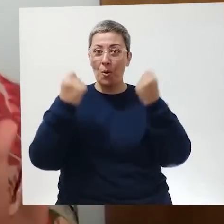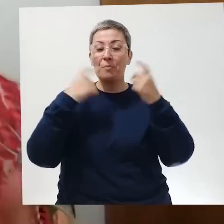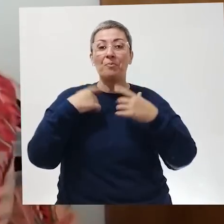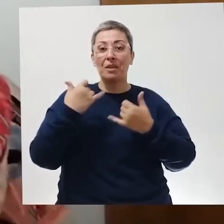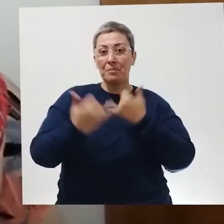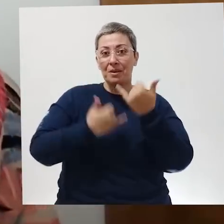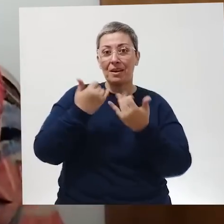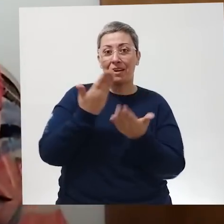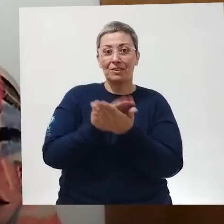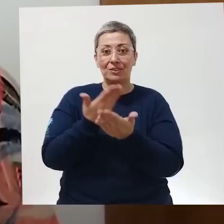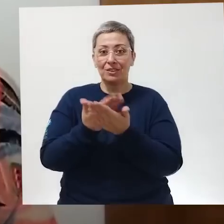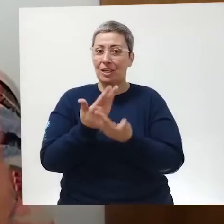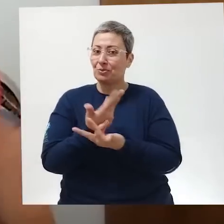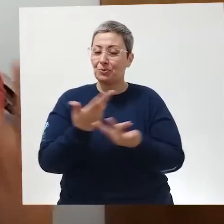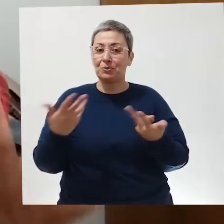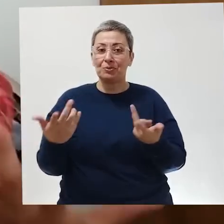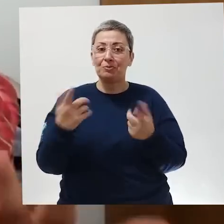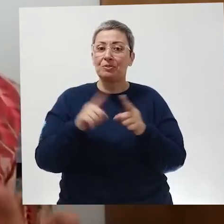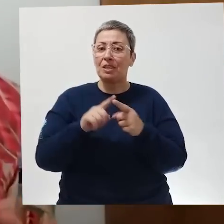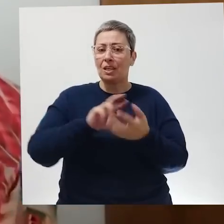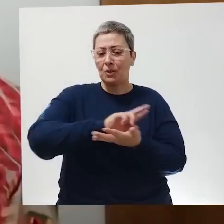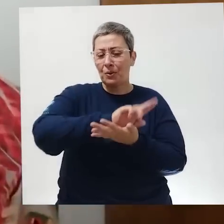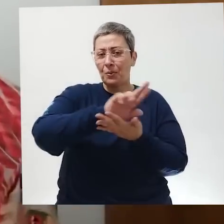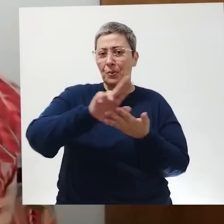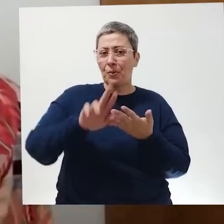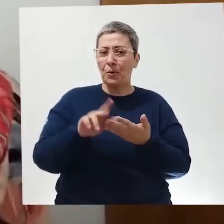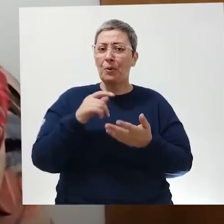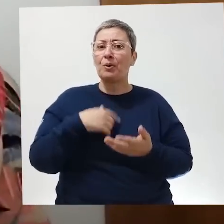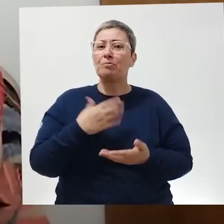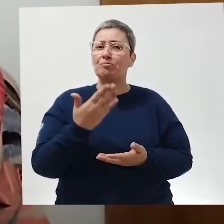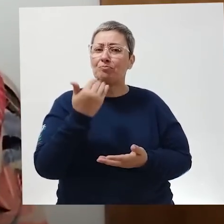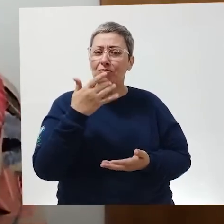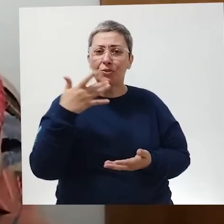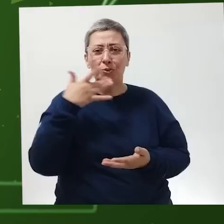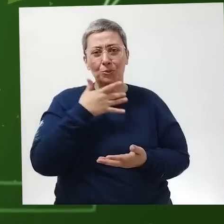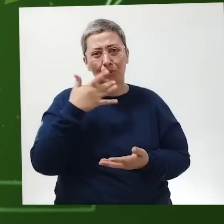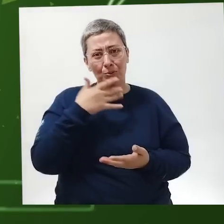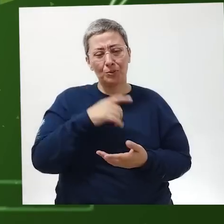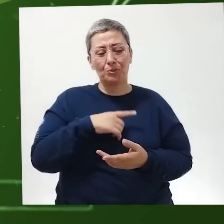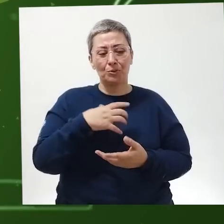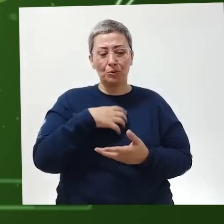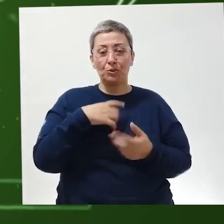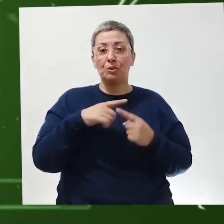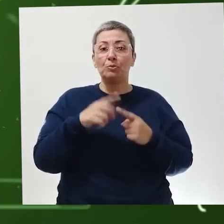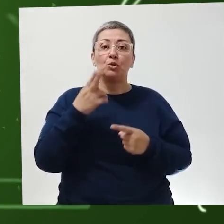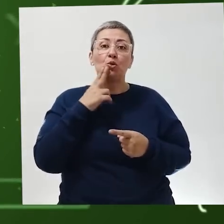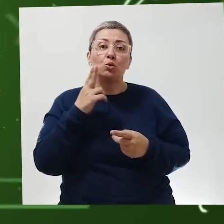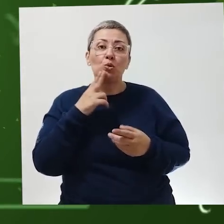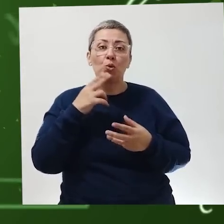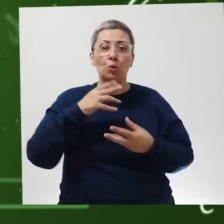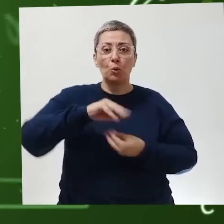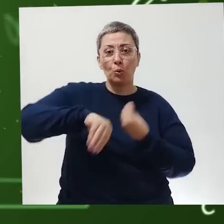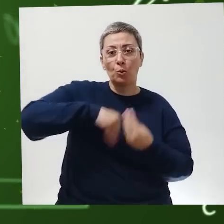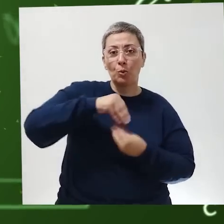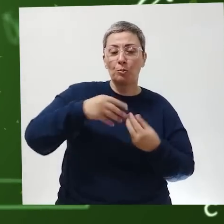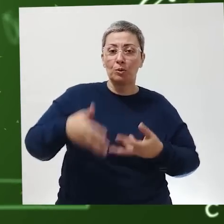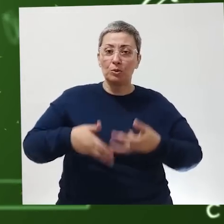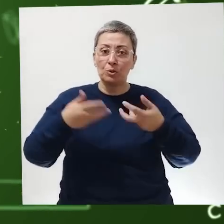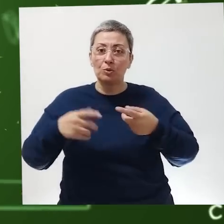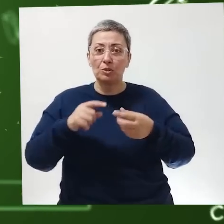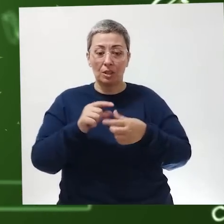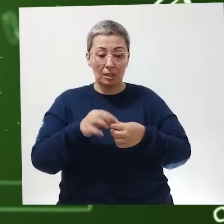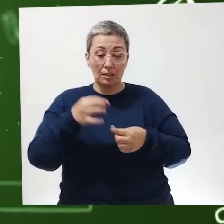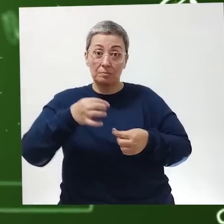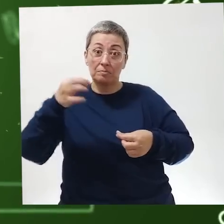você quiser. E tem um monte de jeito gostoso de consumir fruta, né? Suco, salada de fruta, espetinho de fruta